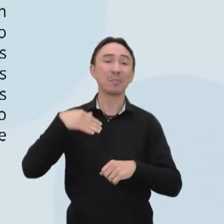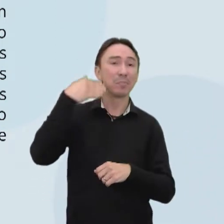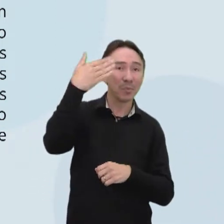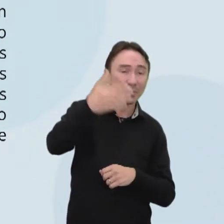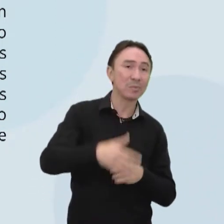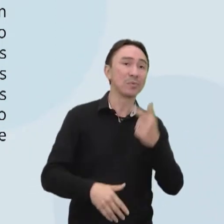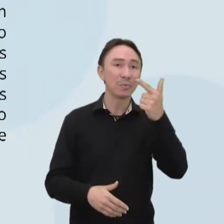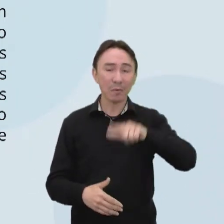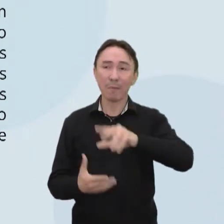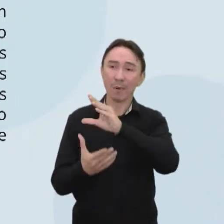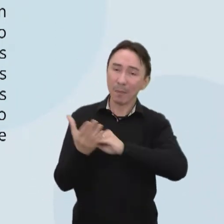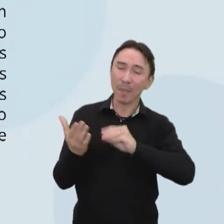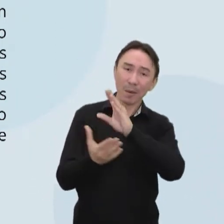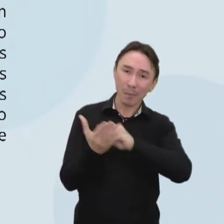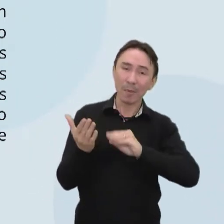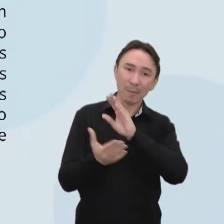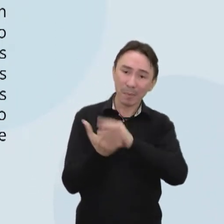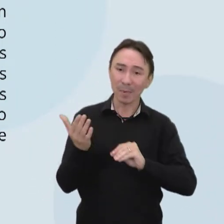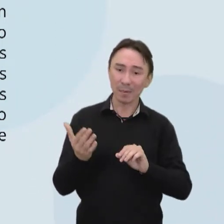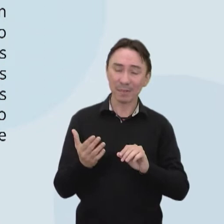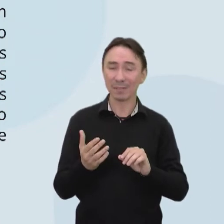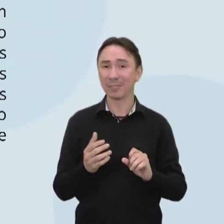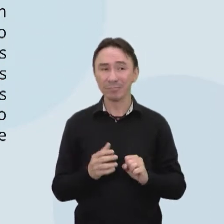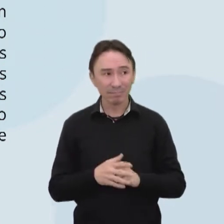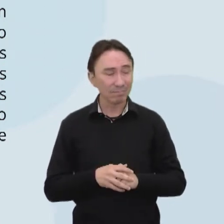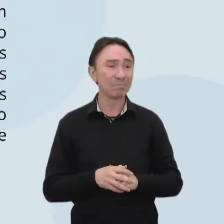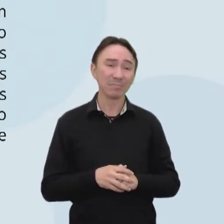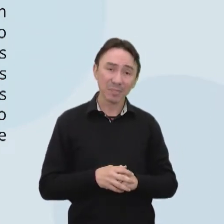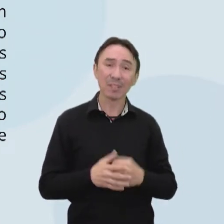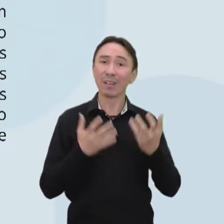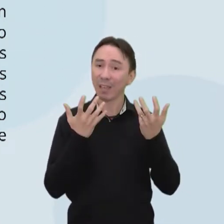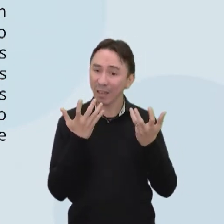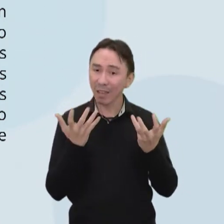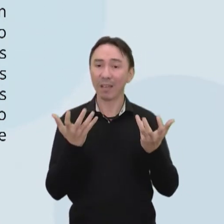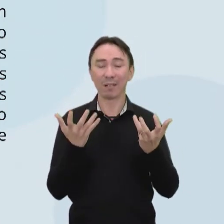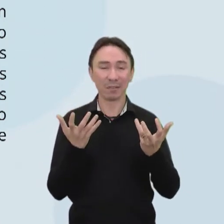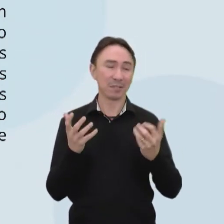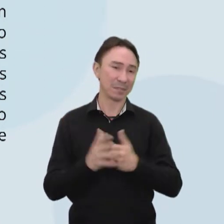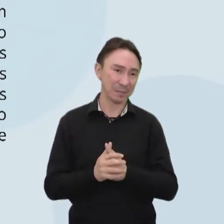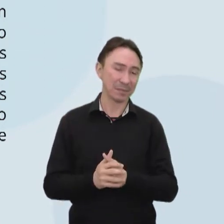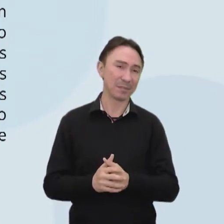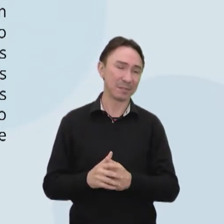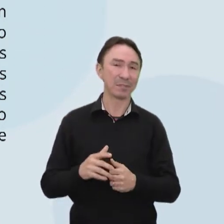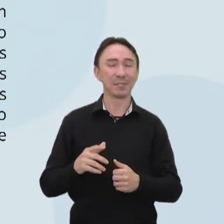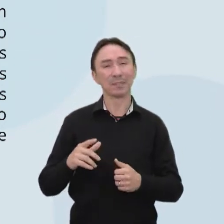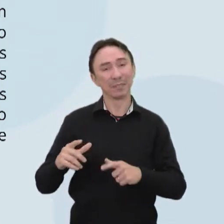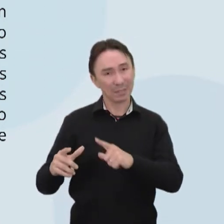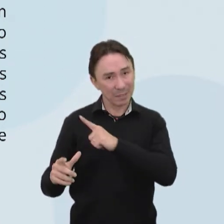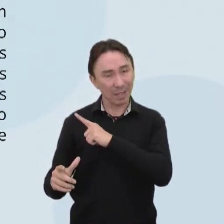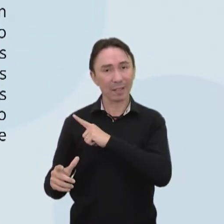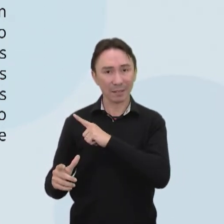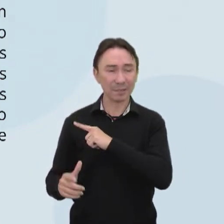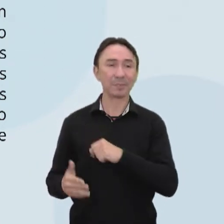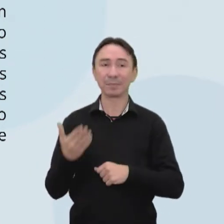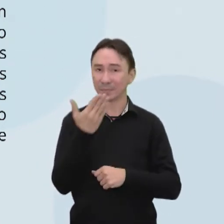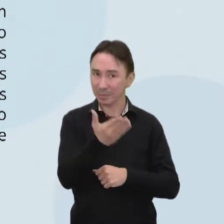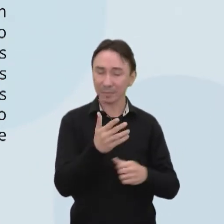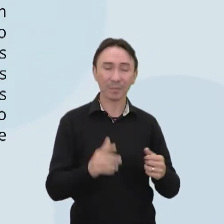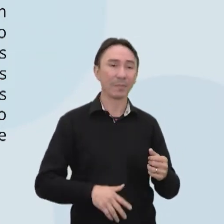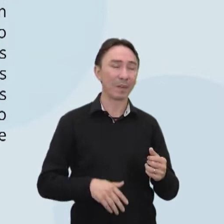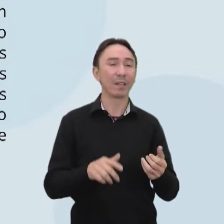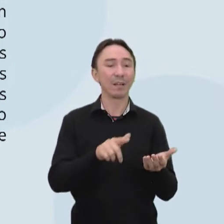representatividade e minimizar esse problema? Eu espero que sim. Veja que, apesar de todos os elogios que eu estou fazendo aqui à Folha e à Agência